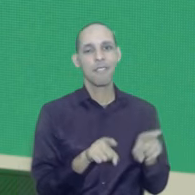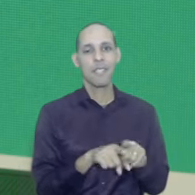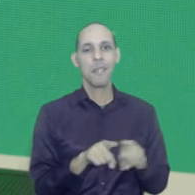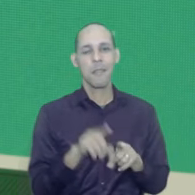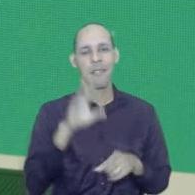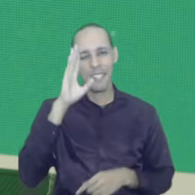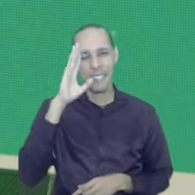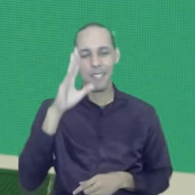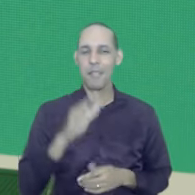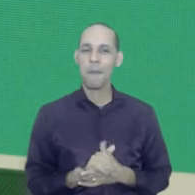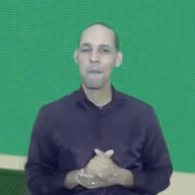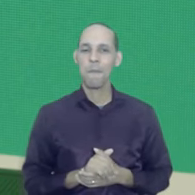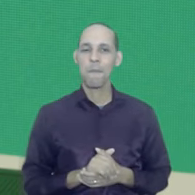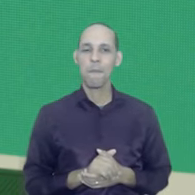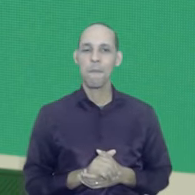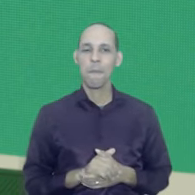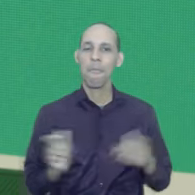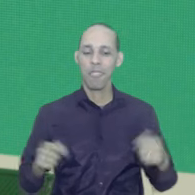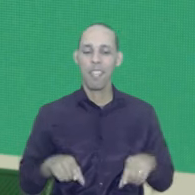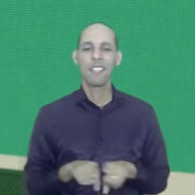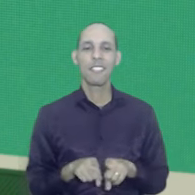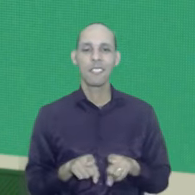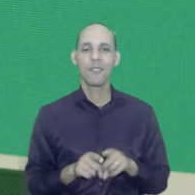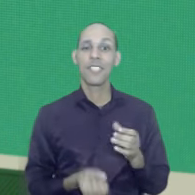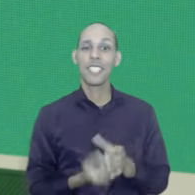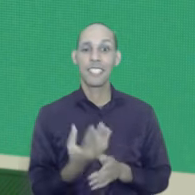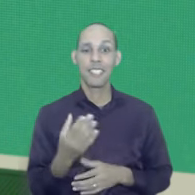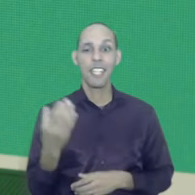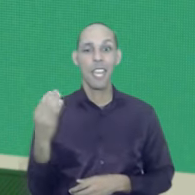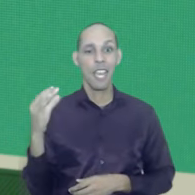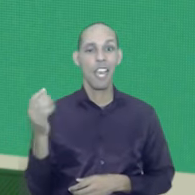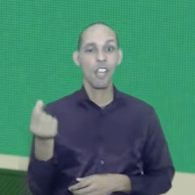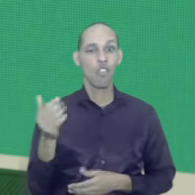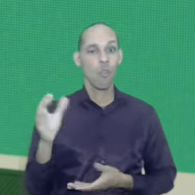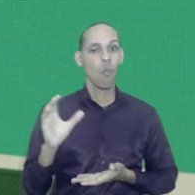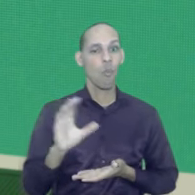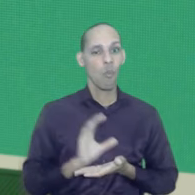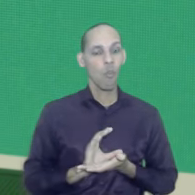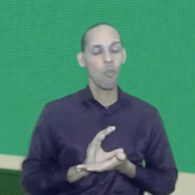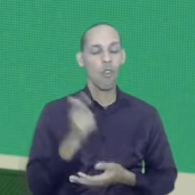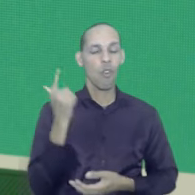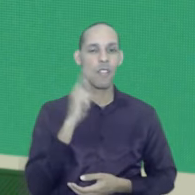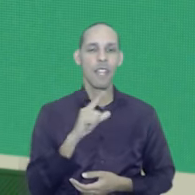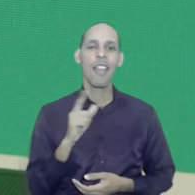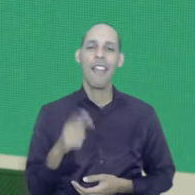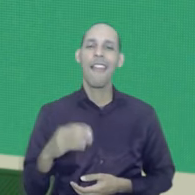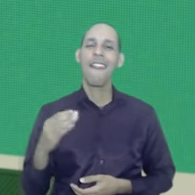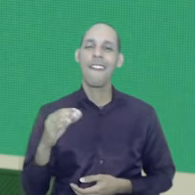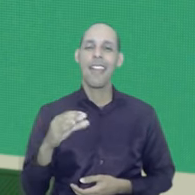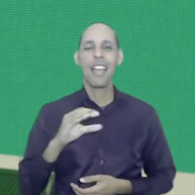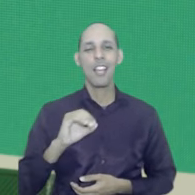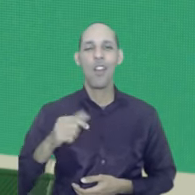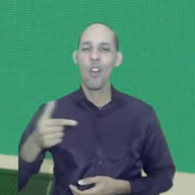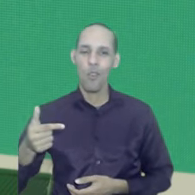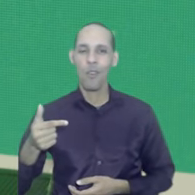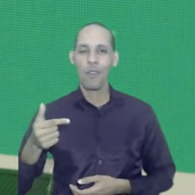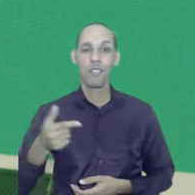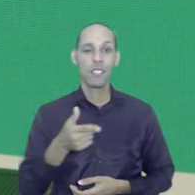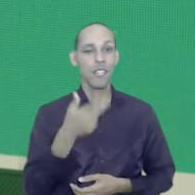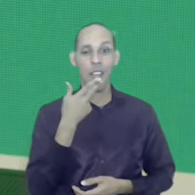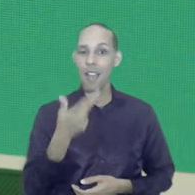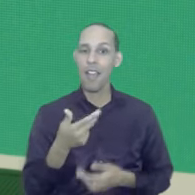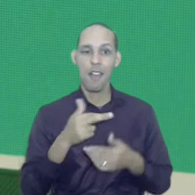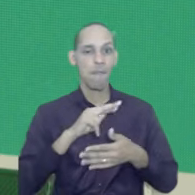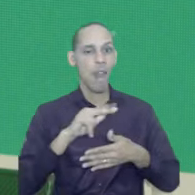né até com possibilidade de geração de créditos né dos créditos carbono Então são muitas são muitas situações aí que você tá falando muito